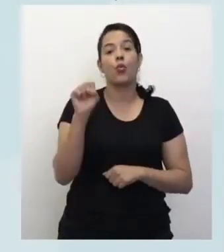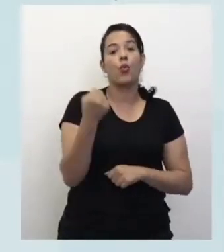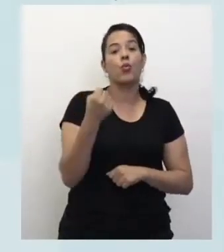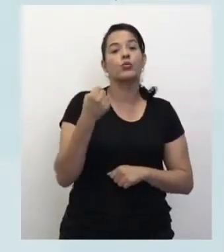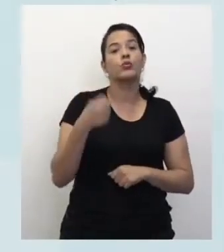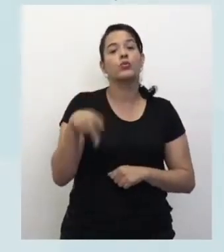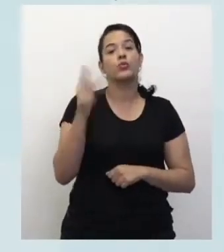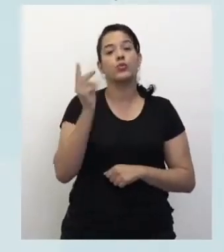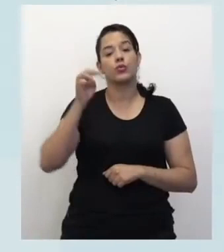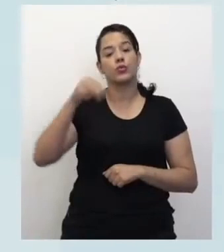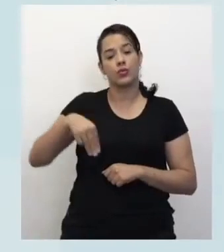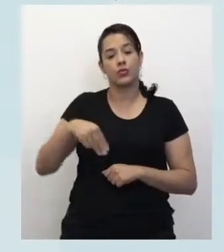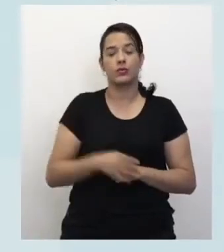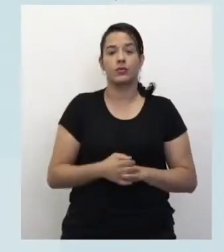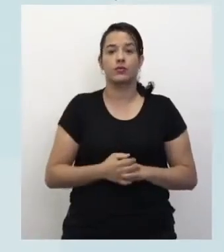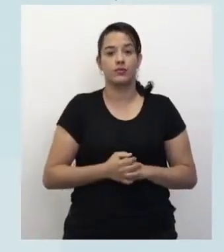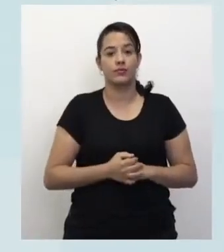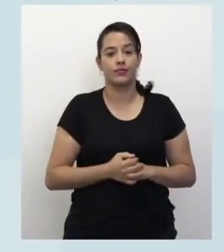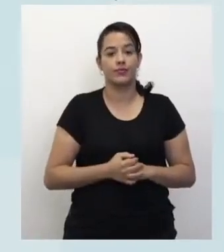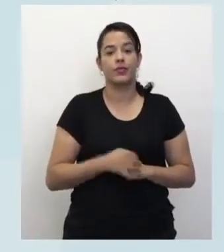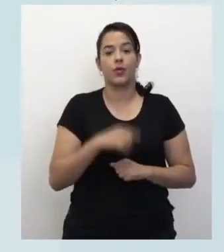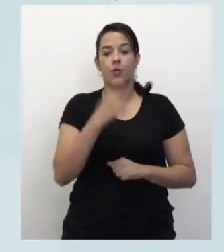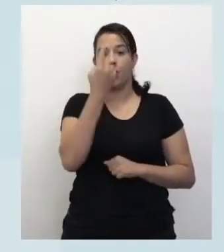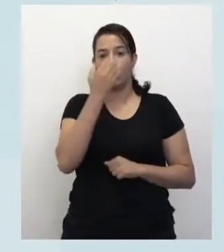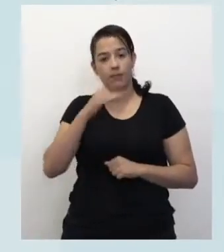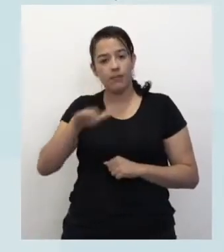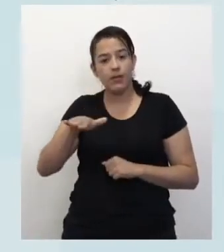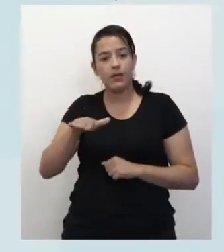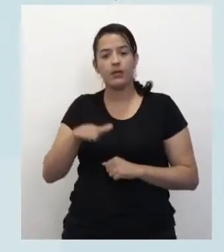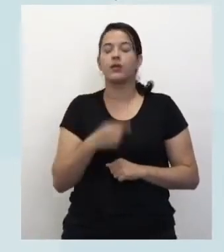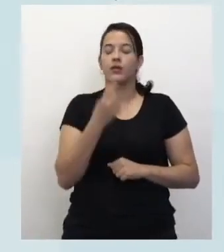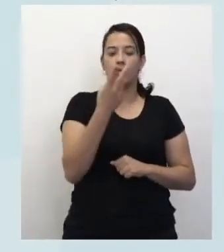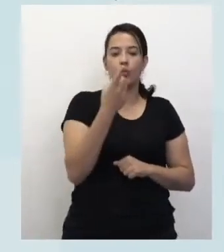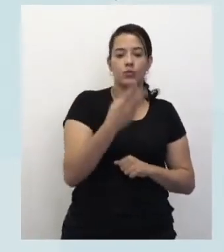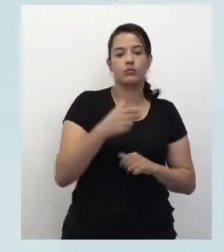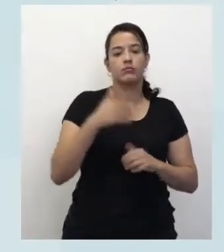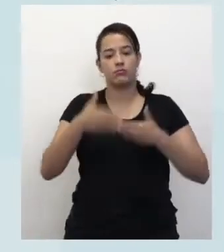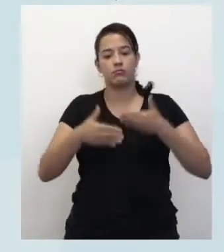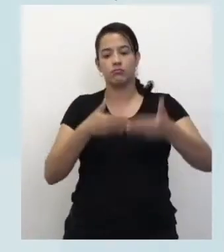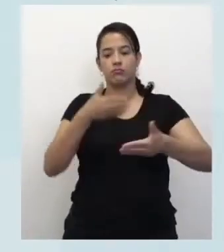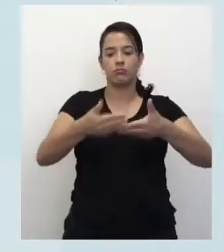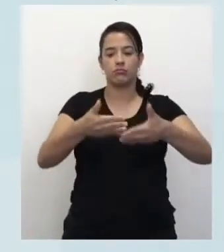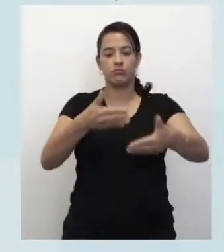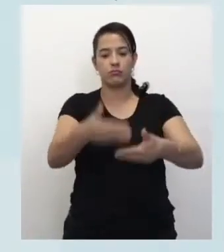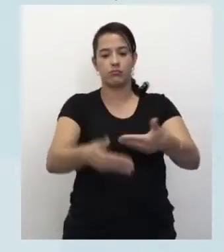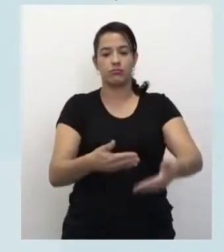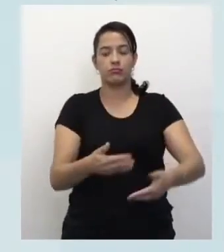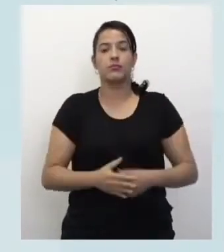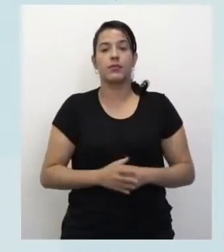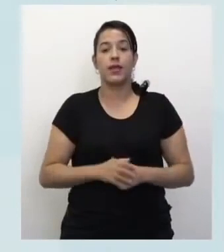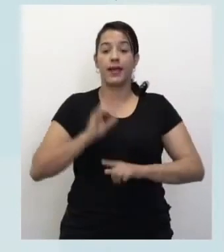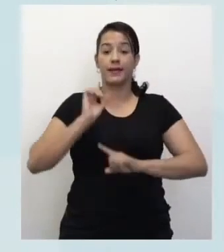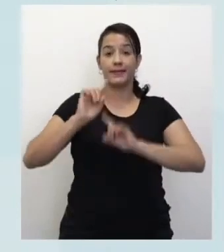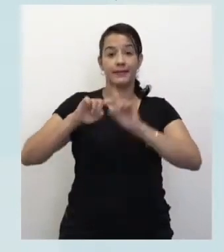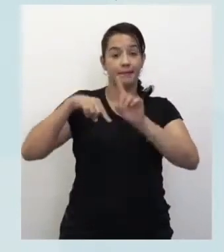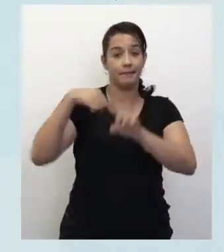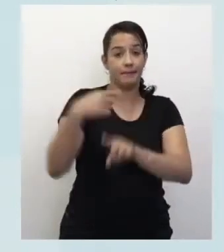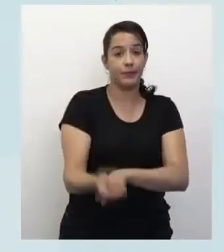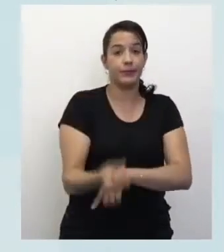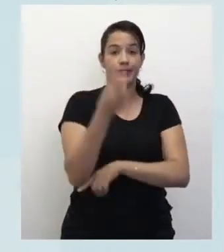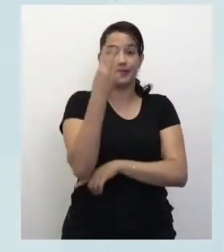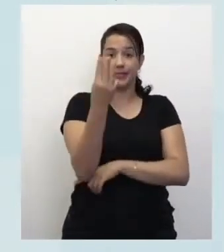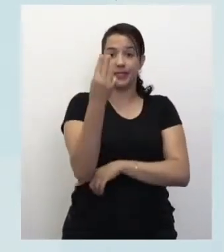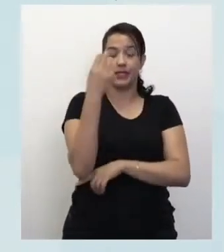de 1 hora e meia, foram percorridos 12 km e assim por diante. Ou seja, depois de